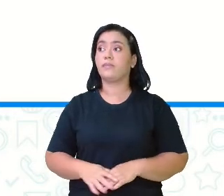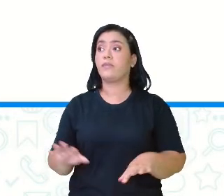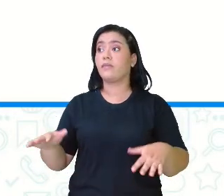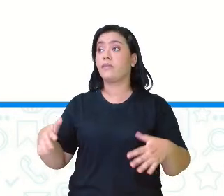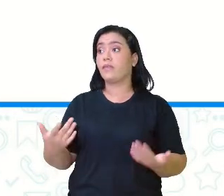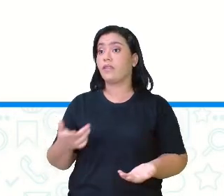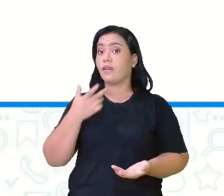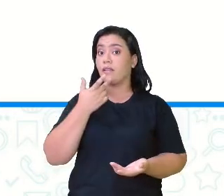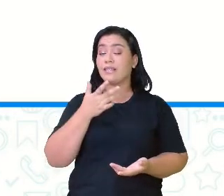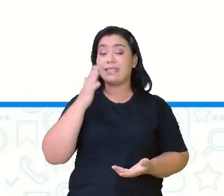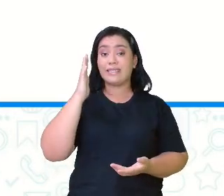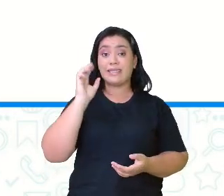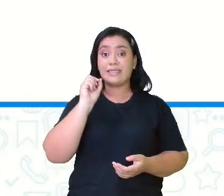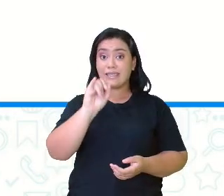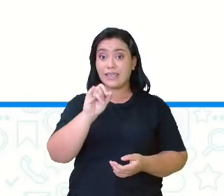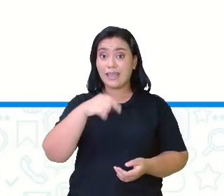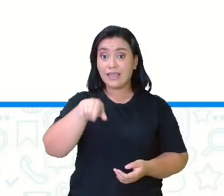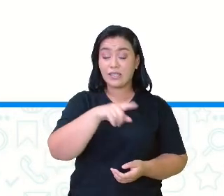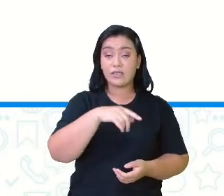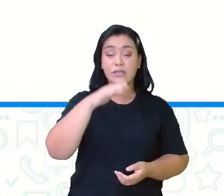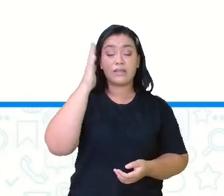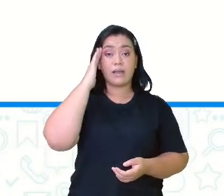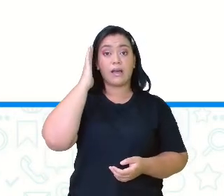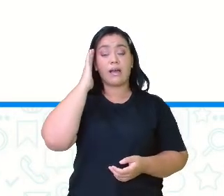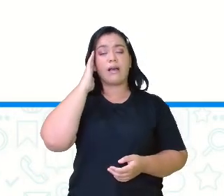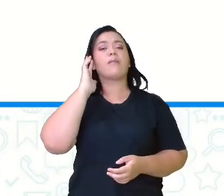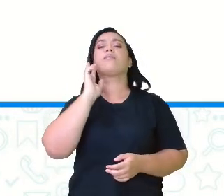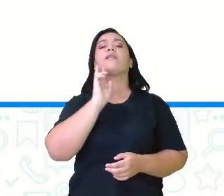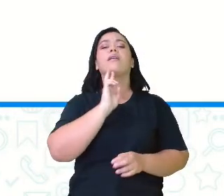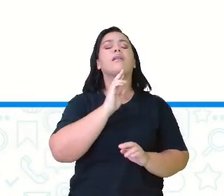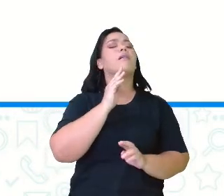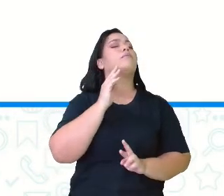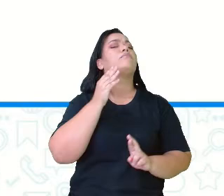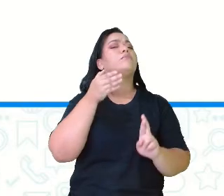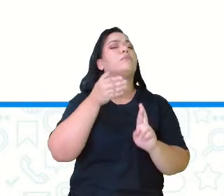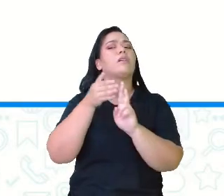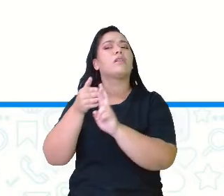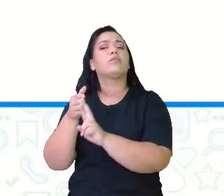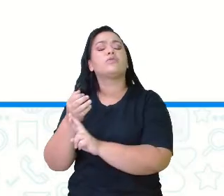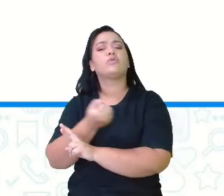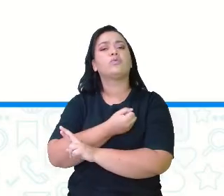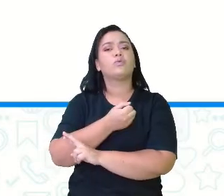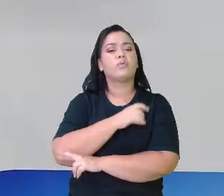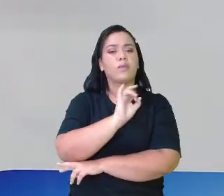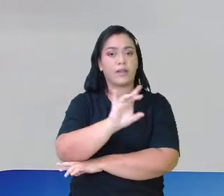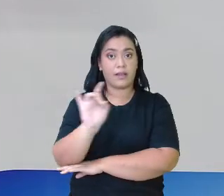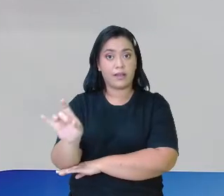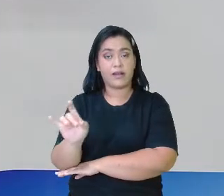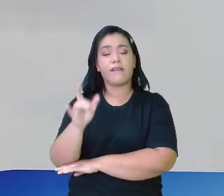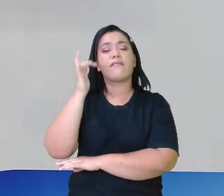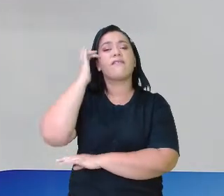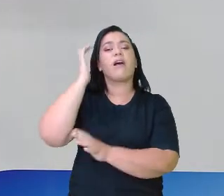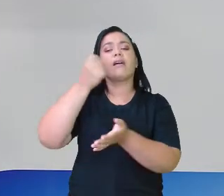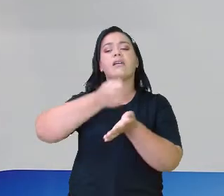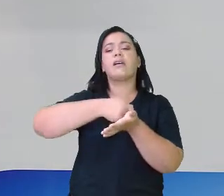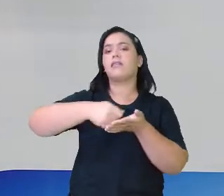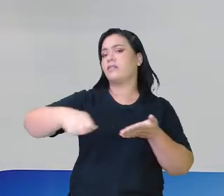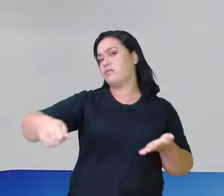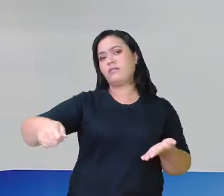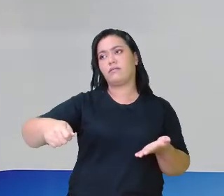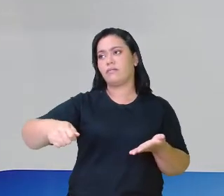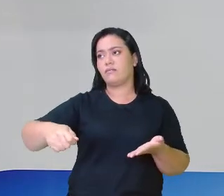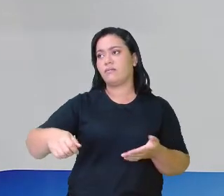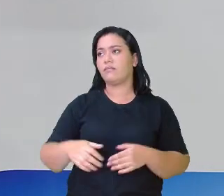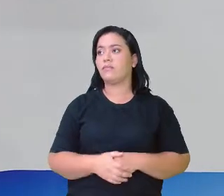souber representar o valor de cada numeral, fica fácil para a gente fazer a escrita por extenso.